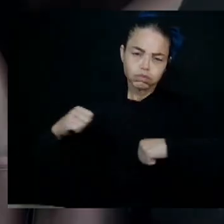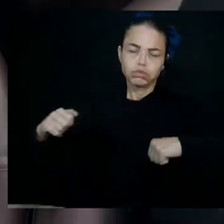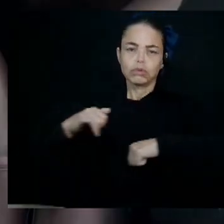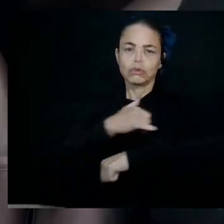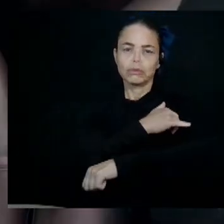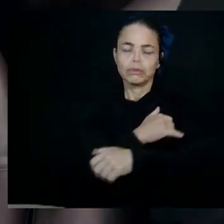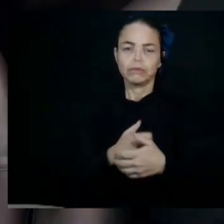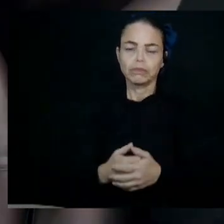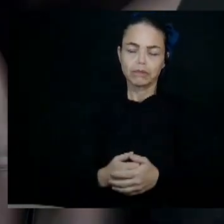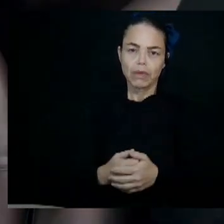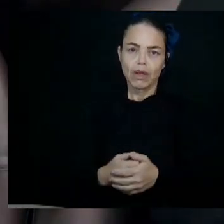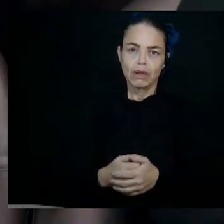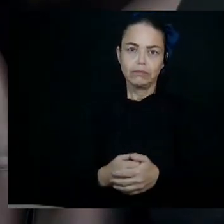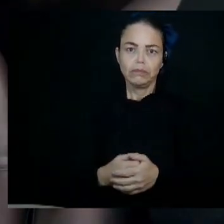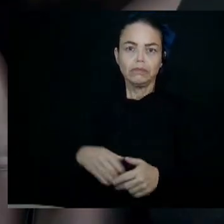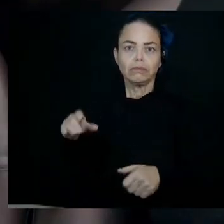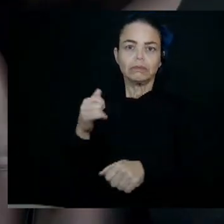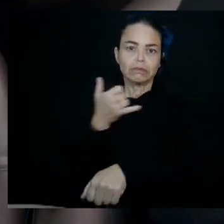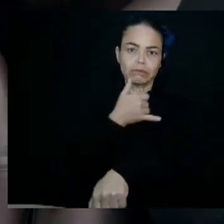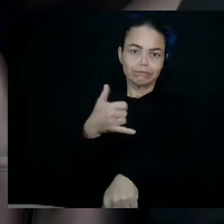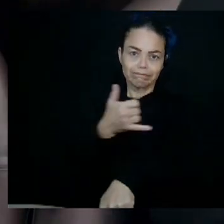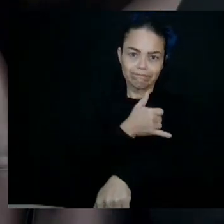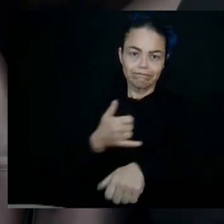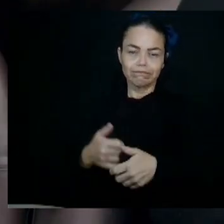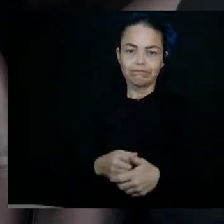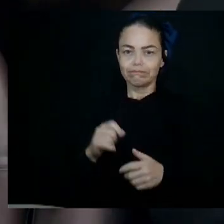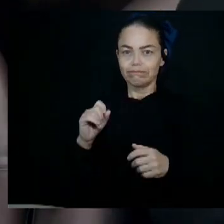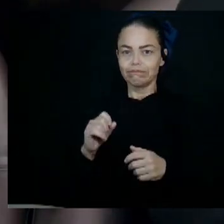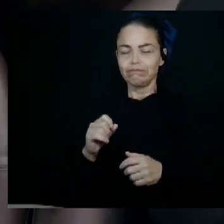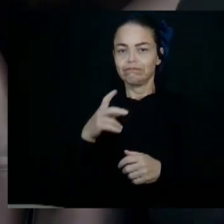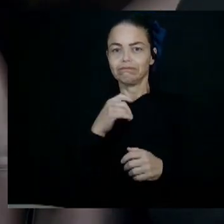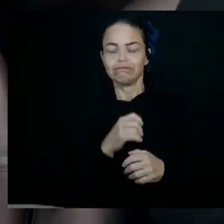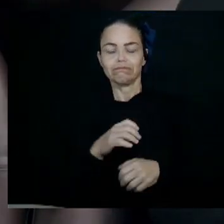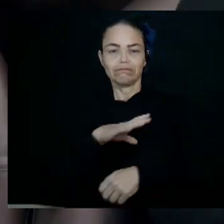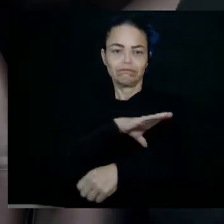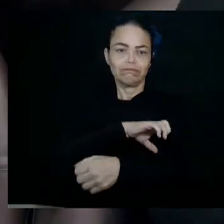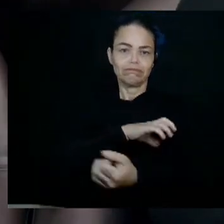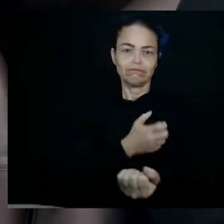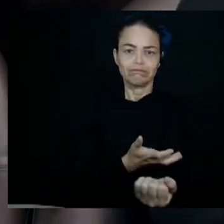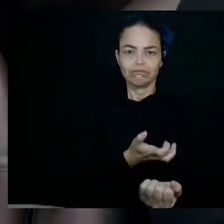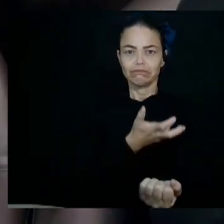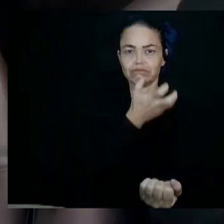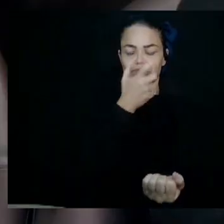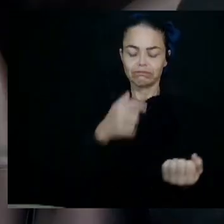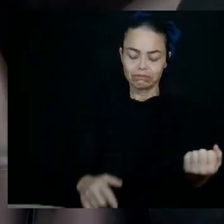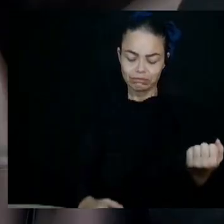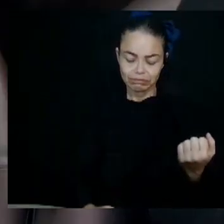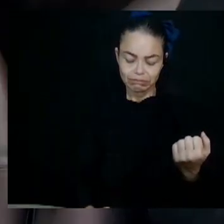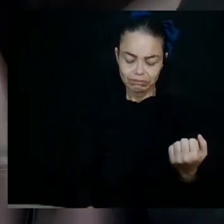colesterol alterado, pressão alta. E isso já é muito embasado.